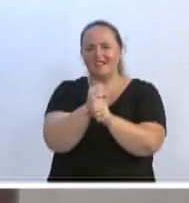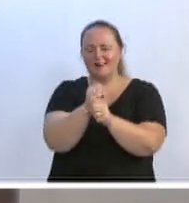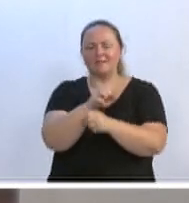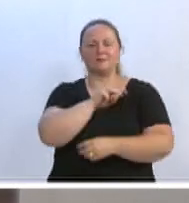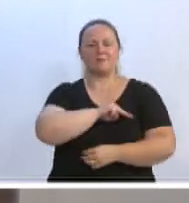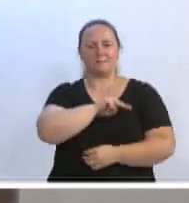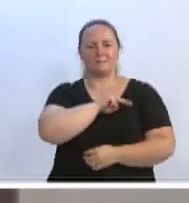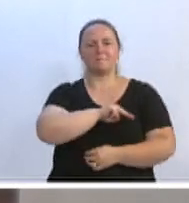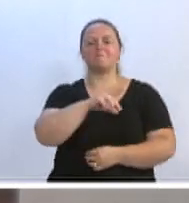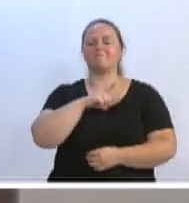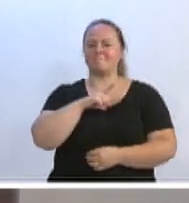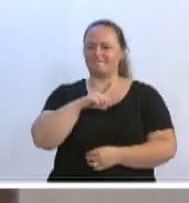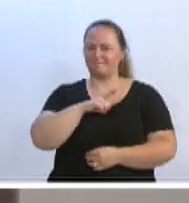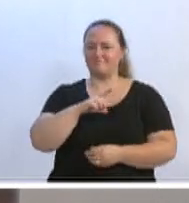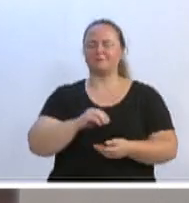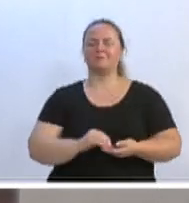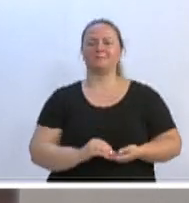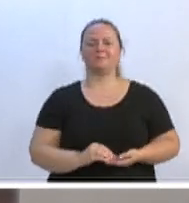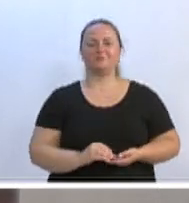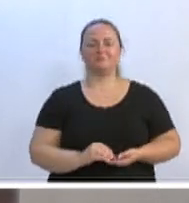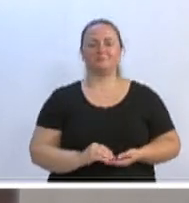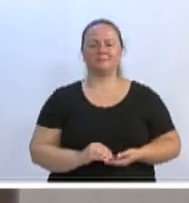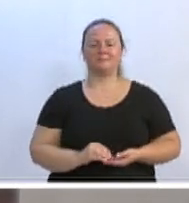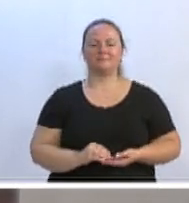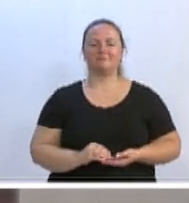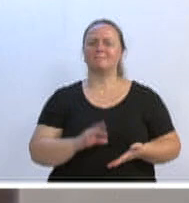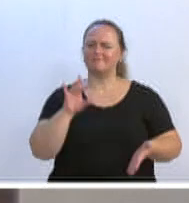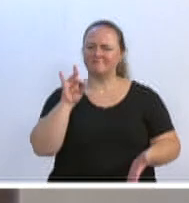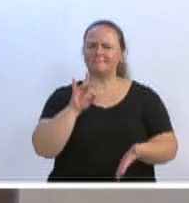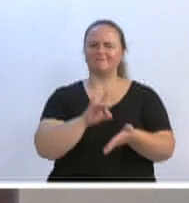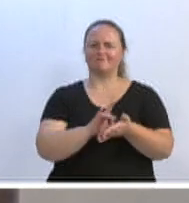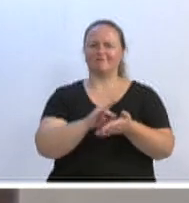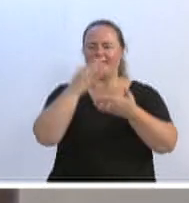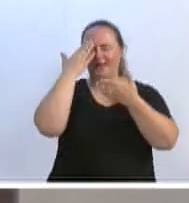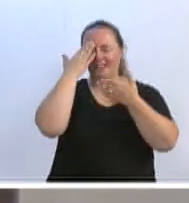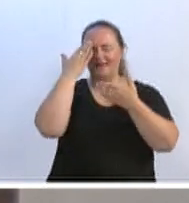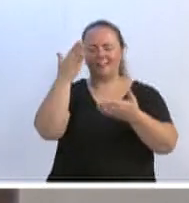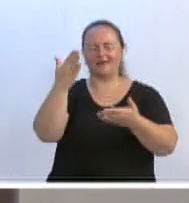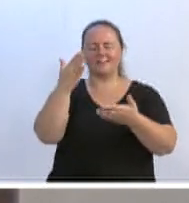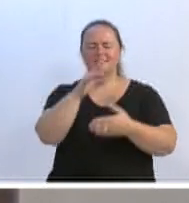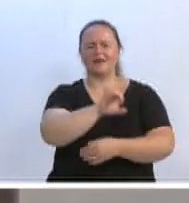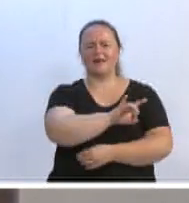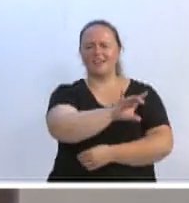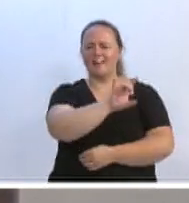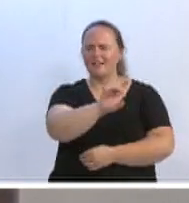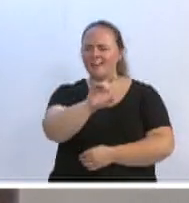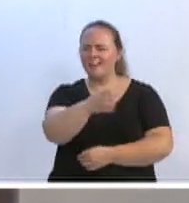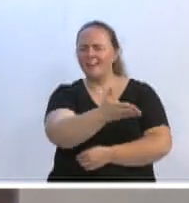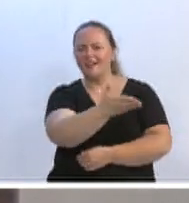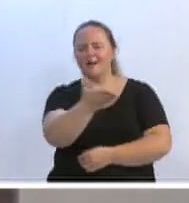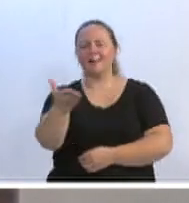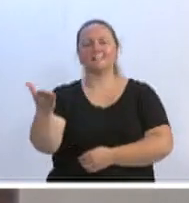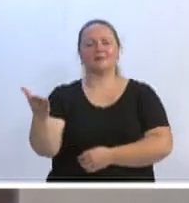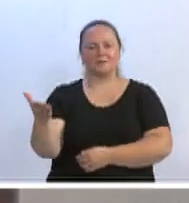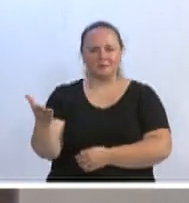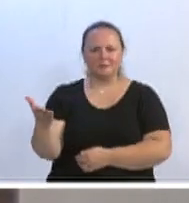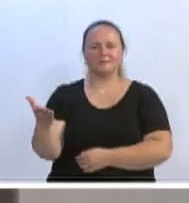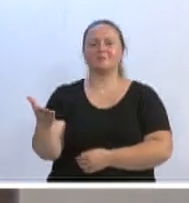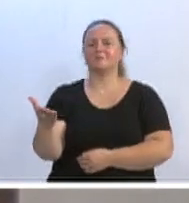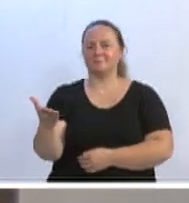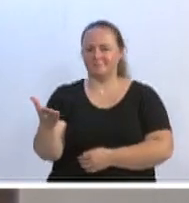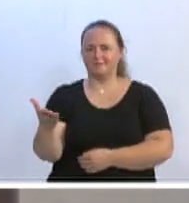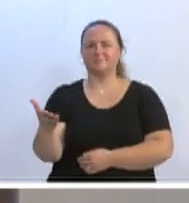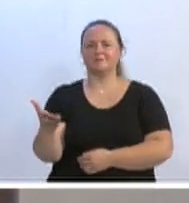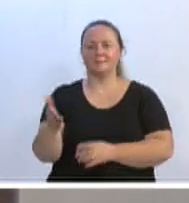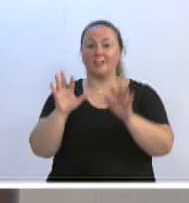Brasil. Queremos agradecer imensamente a presença de todos. E